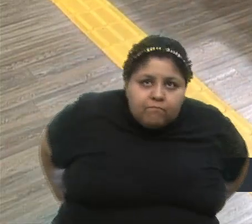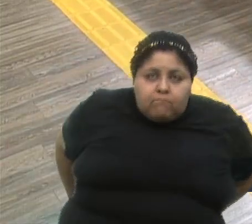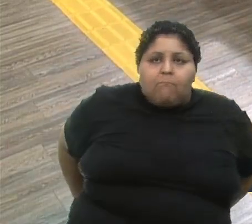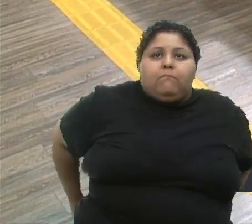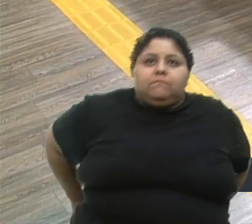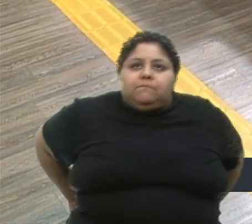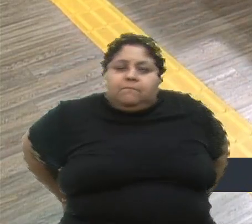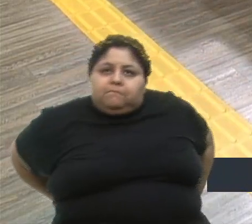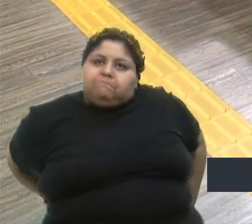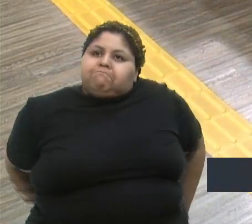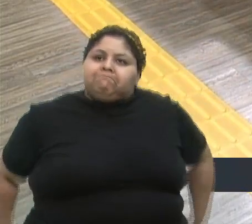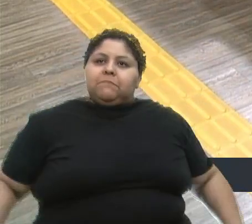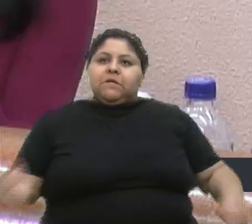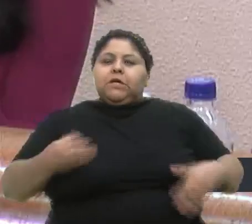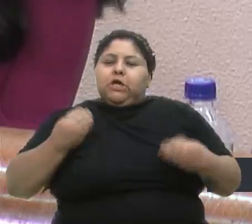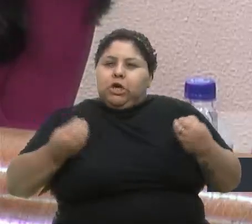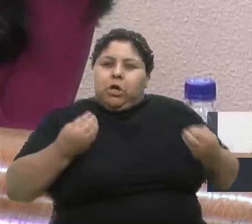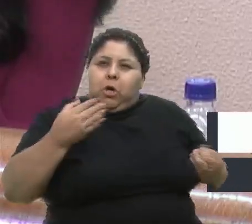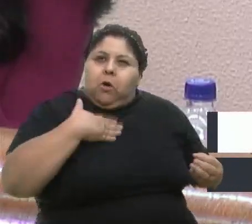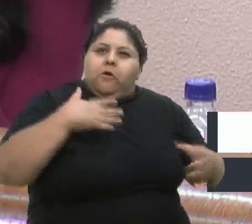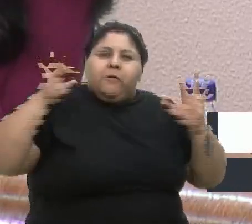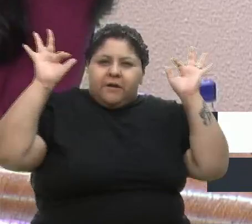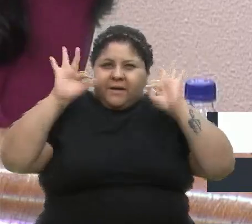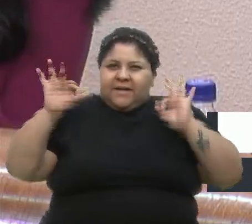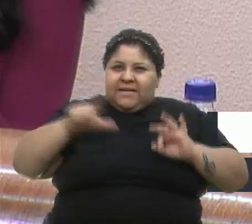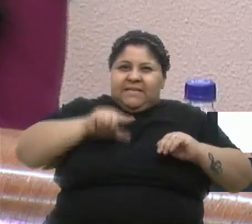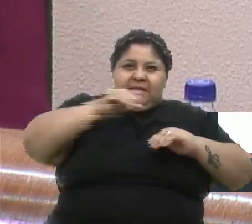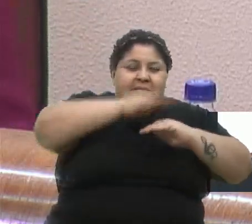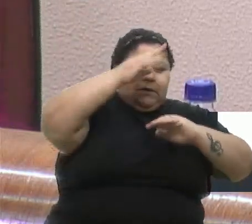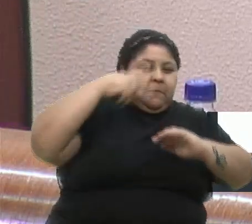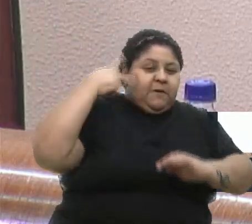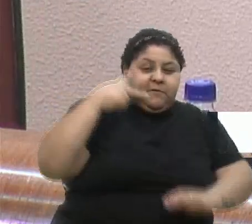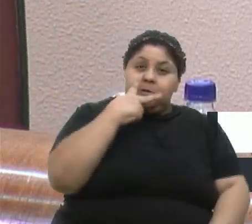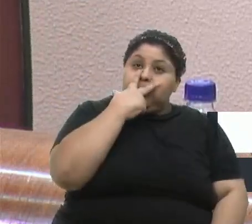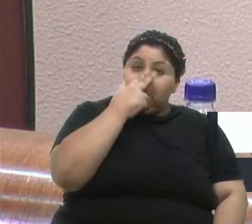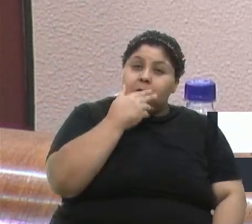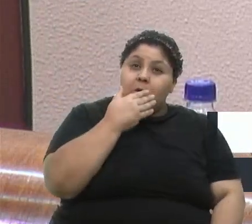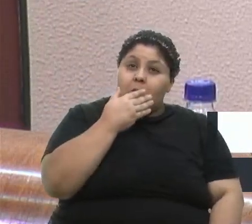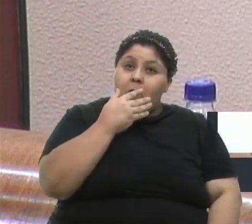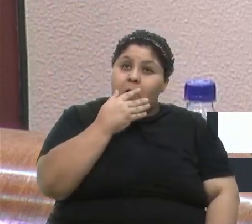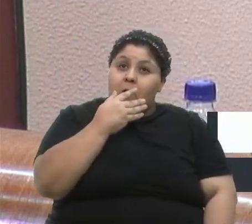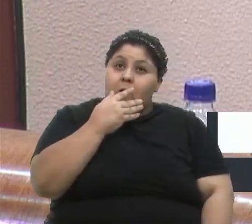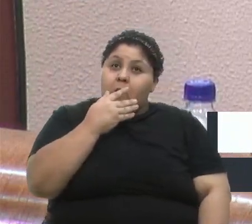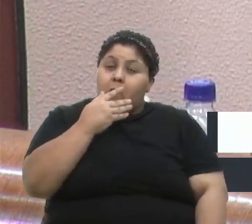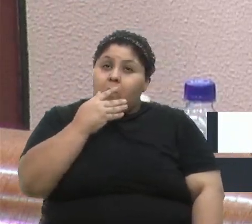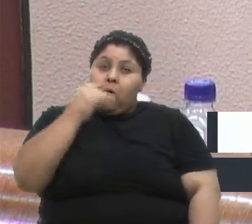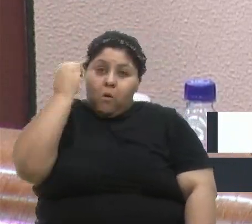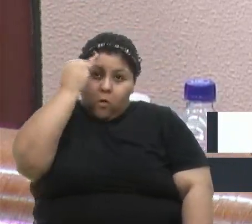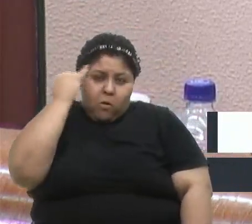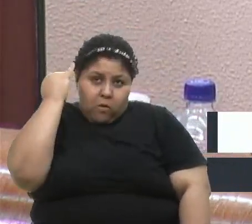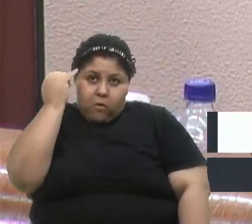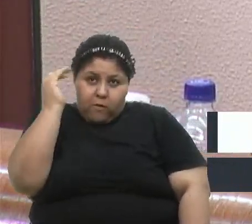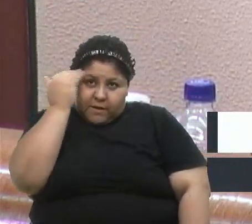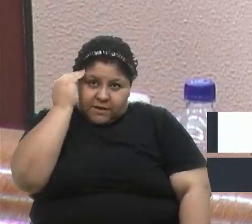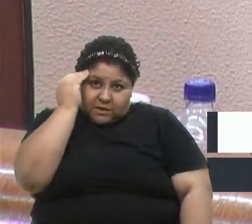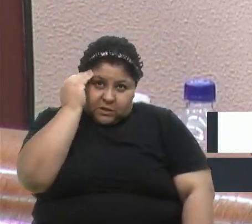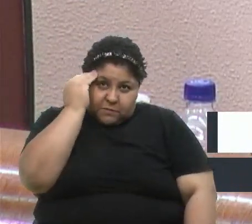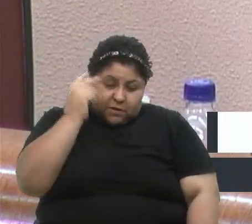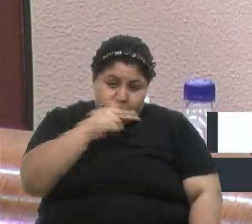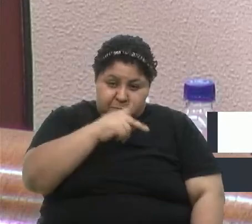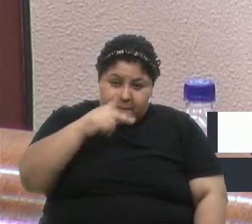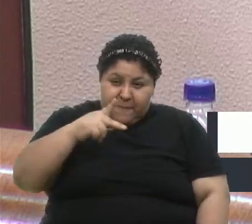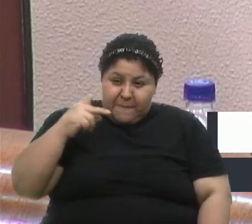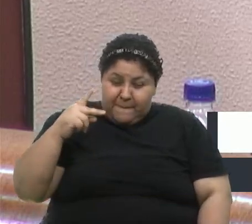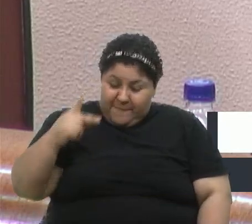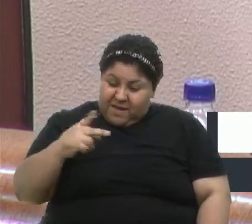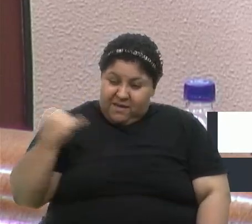de escutar que temos mais vereadores como o senhor e o entendimento de quanto a PPP é importante. Desde o primeiro